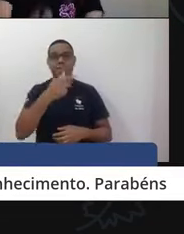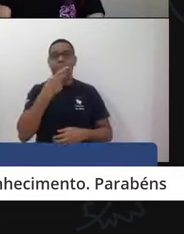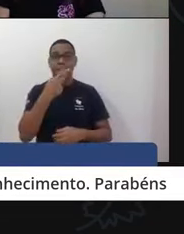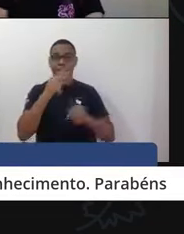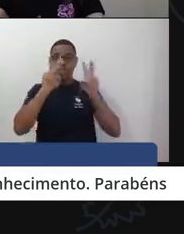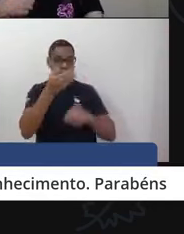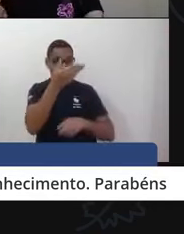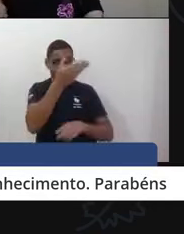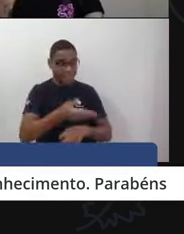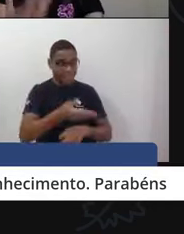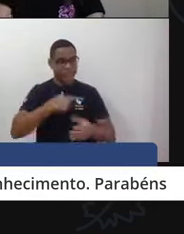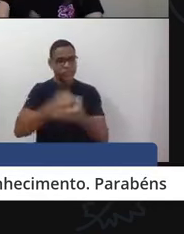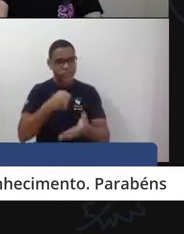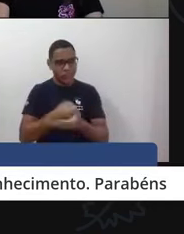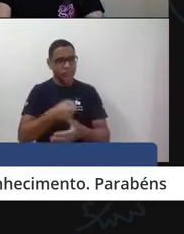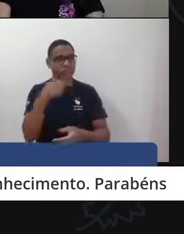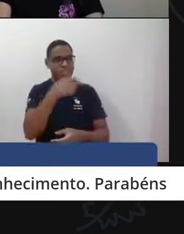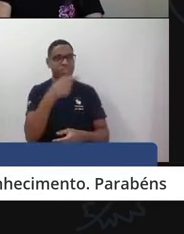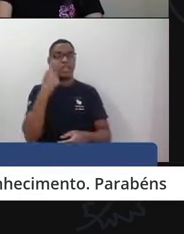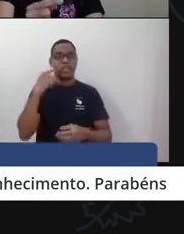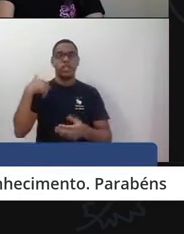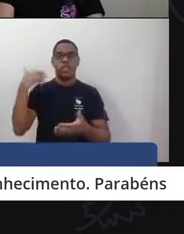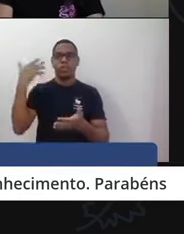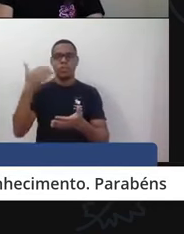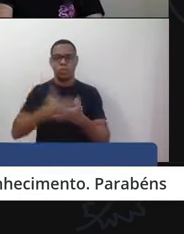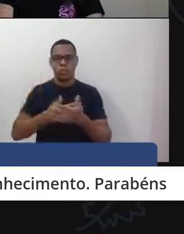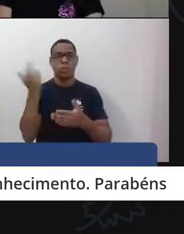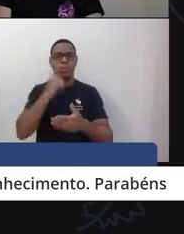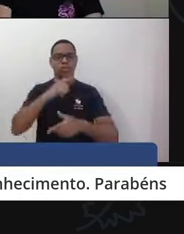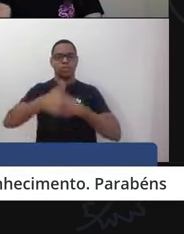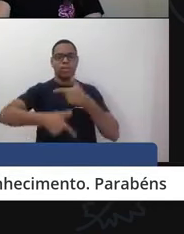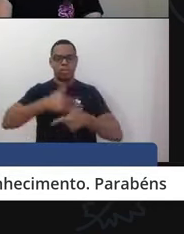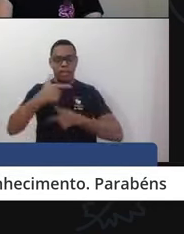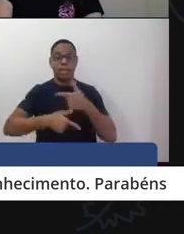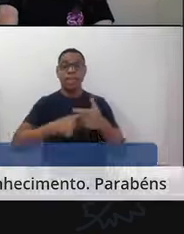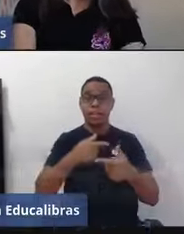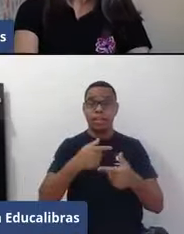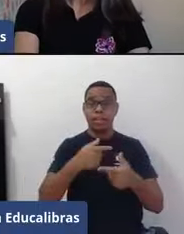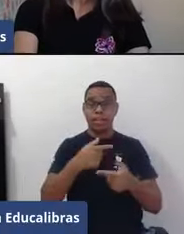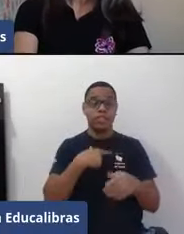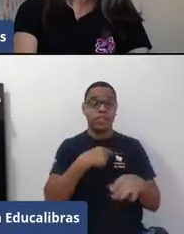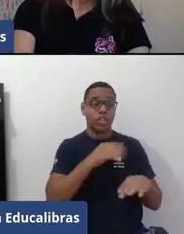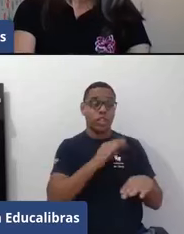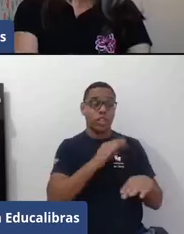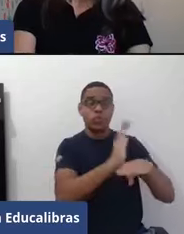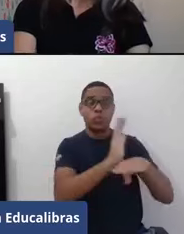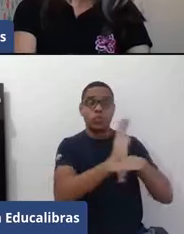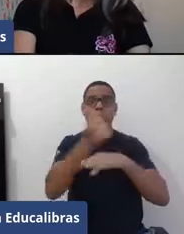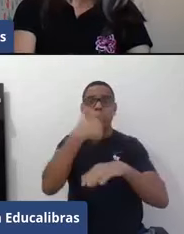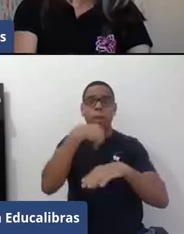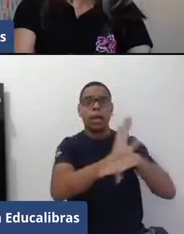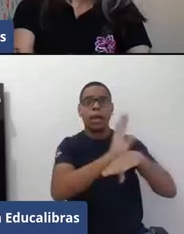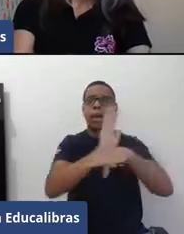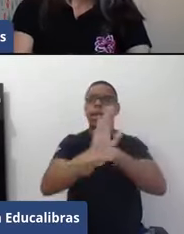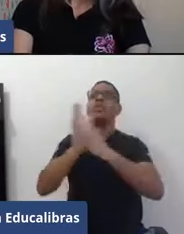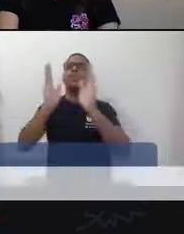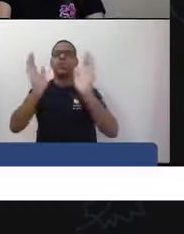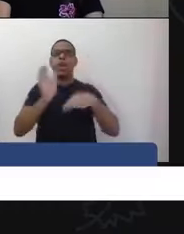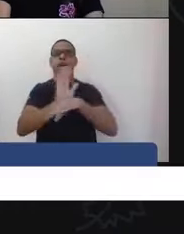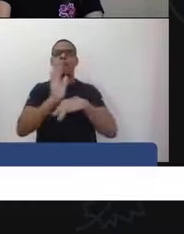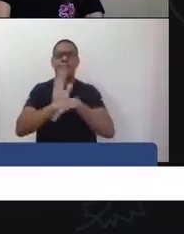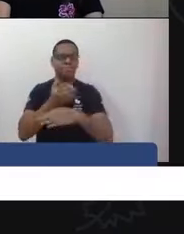sua militância, de tudo que você construiu, o legado, e o quanto você ajudou muitas mães, sendo a